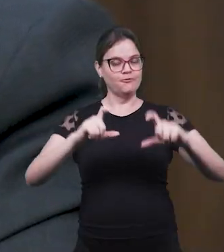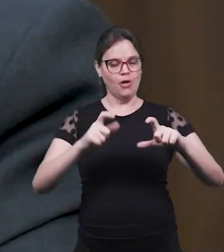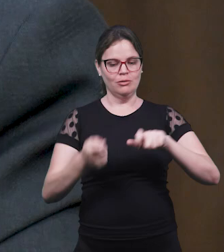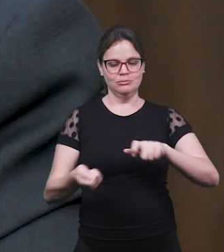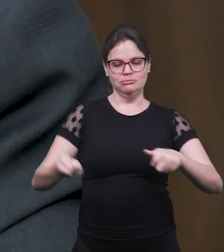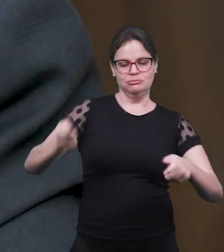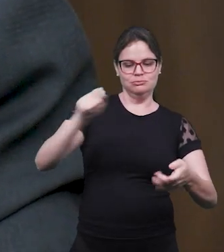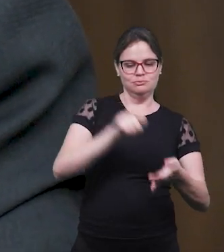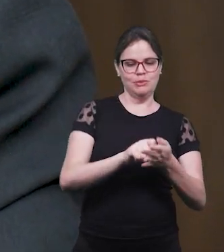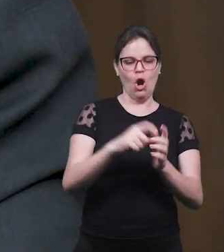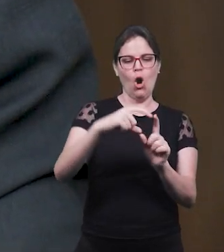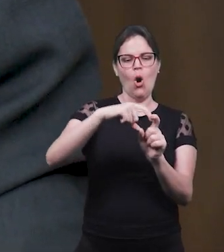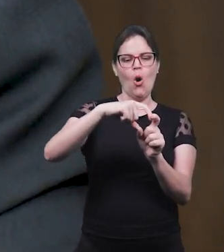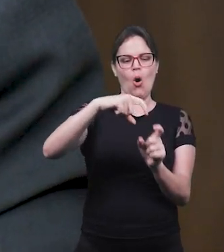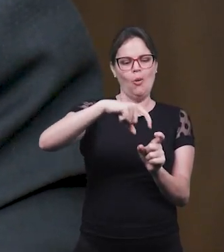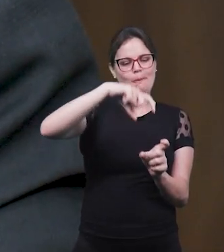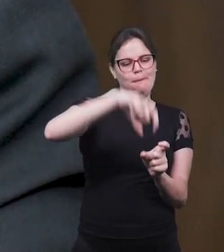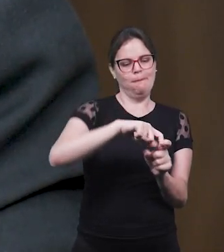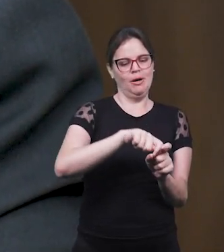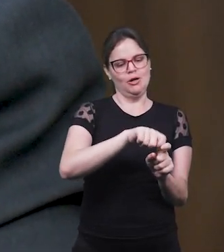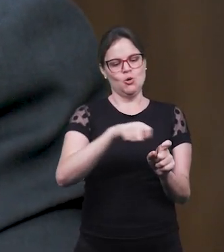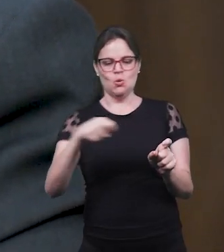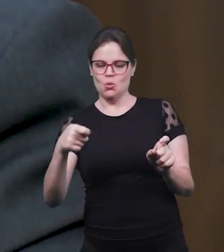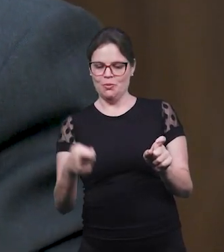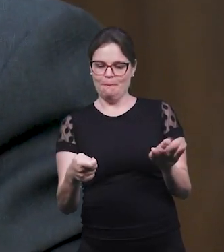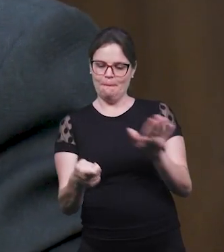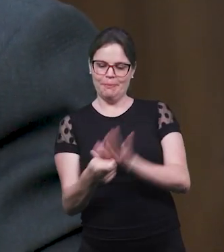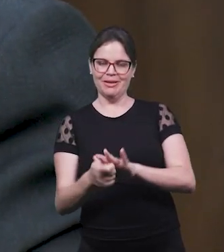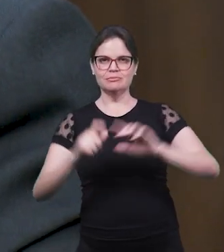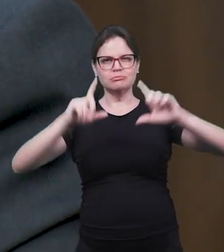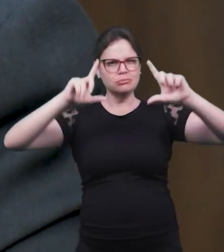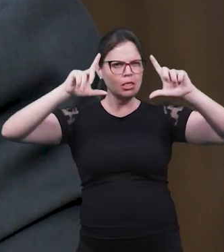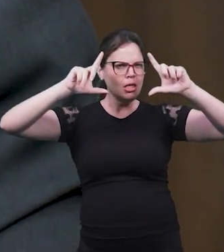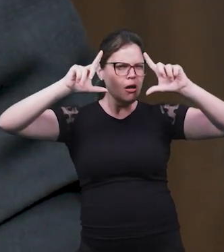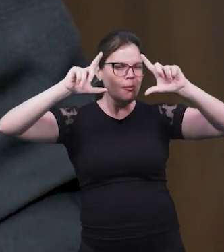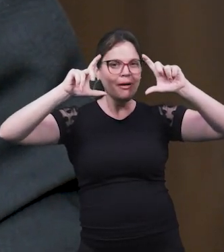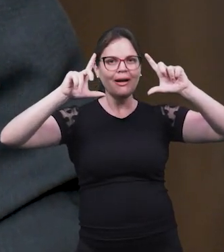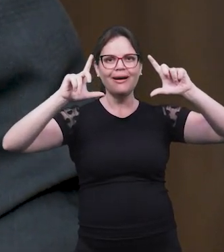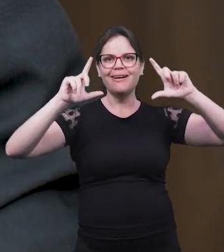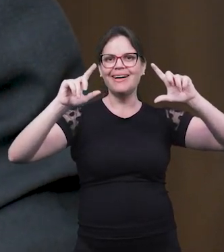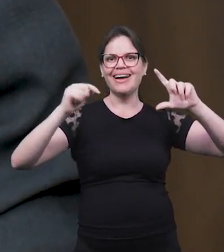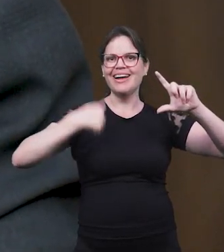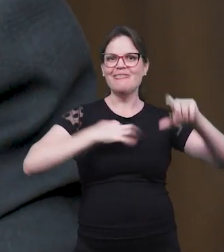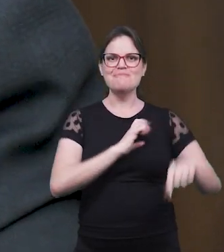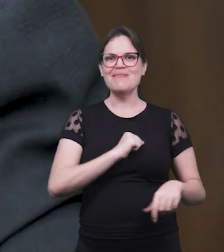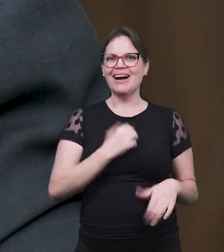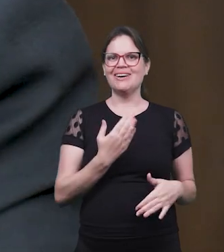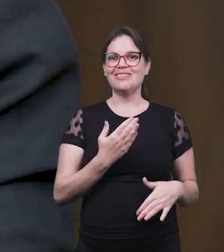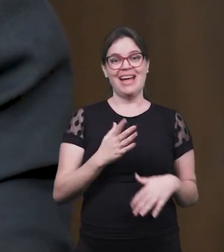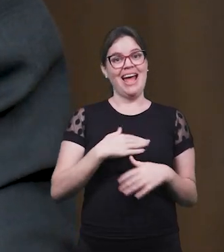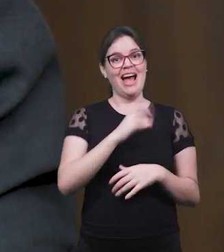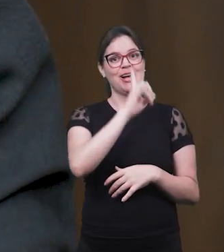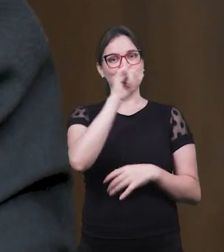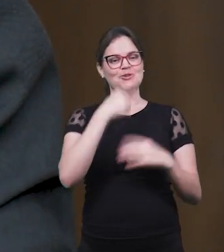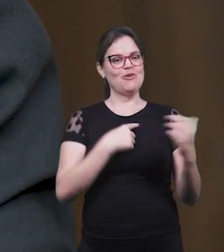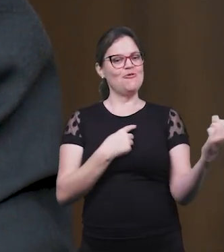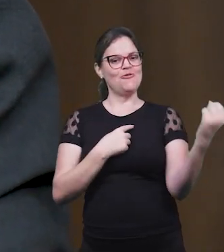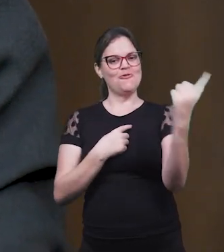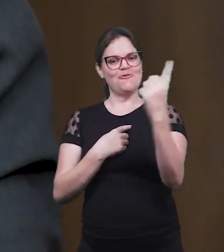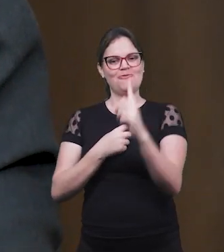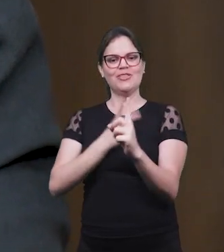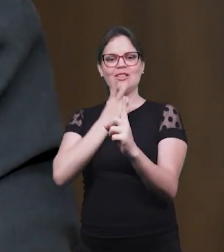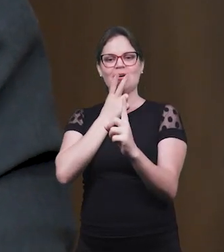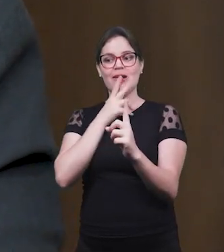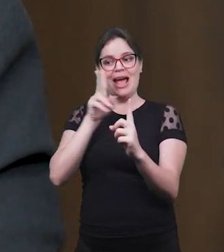nessa viagem que eu fiz com 2 primos, que são pastores descobriu uma hoje, outra paixão. Pois é, a gente veio para cá e um belo dia,